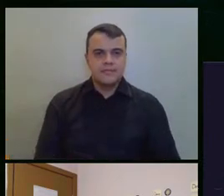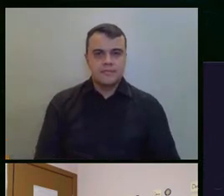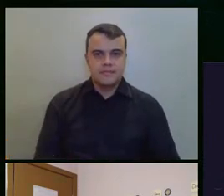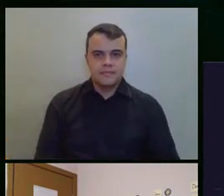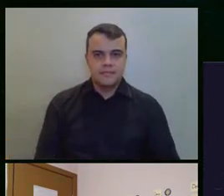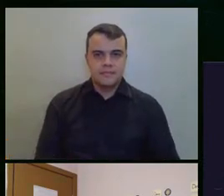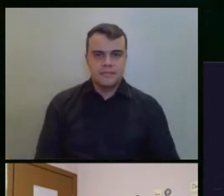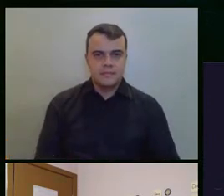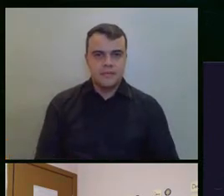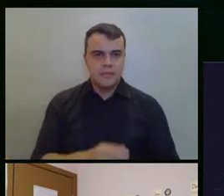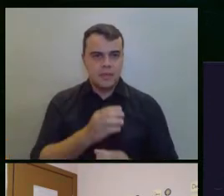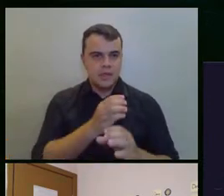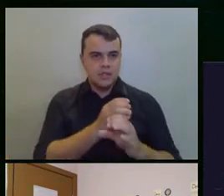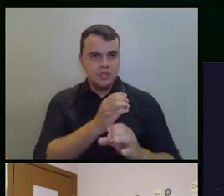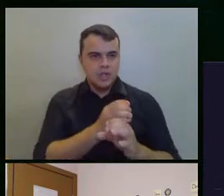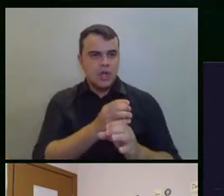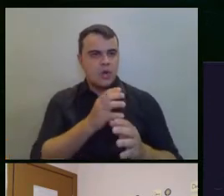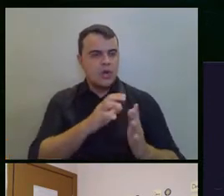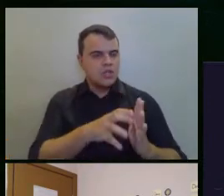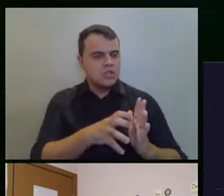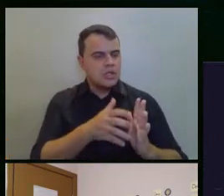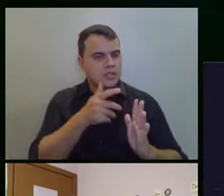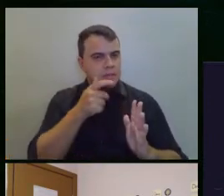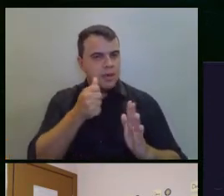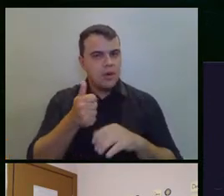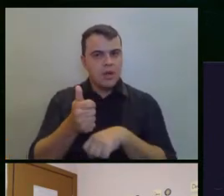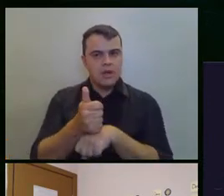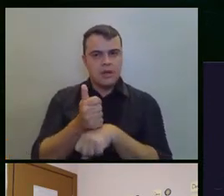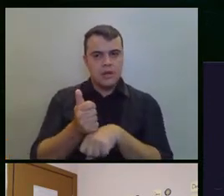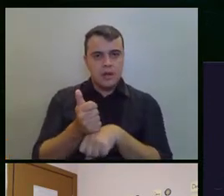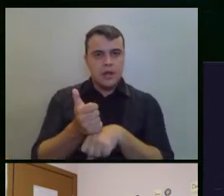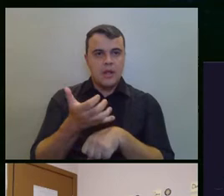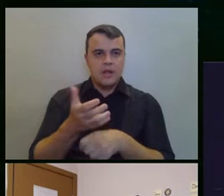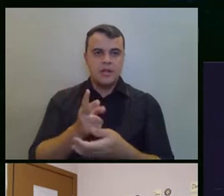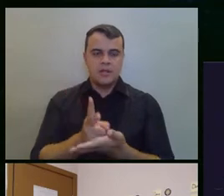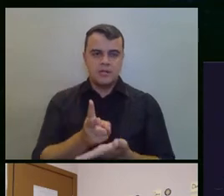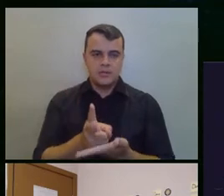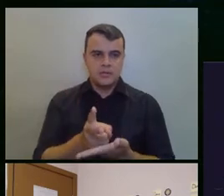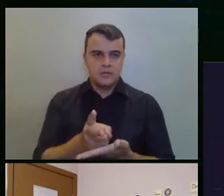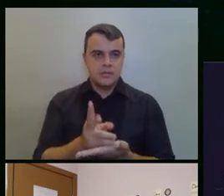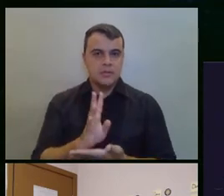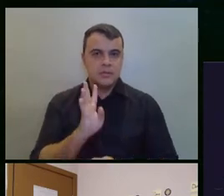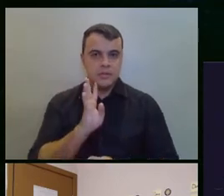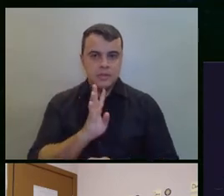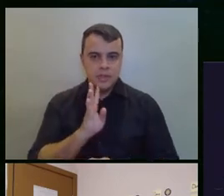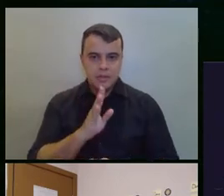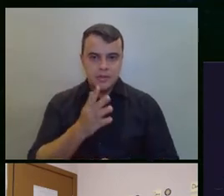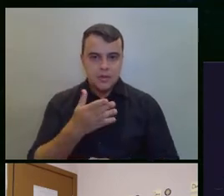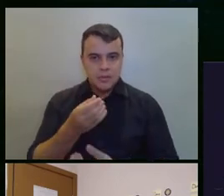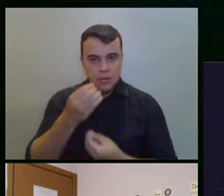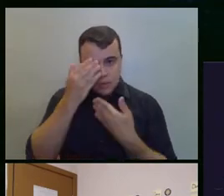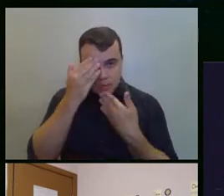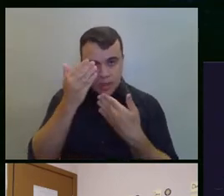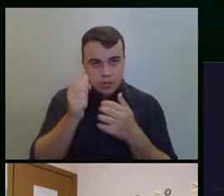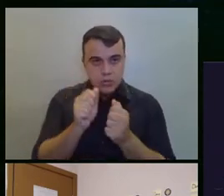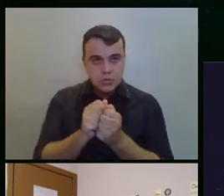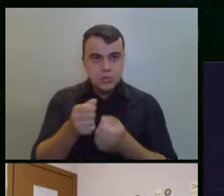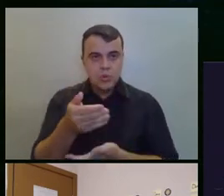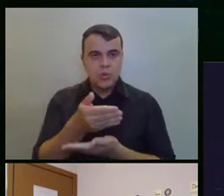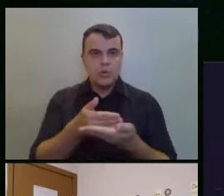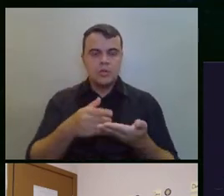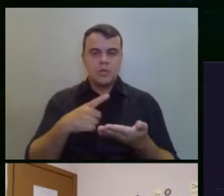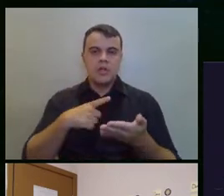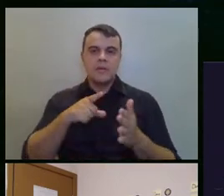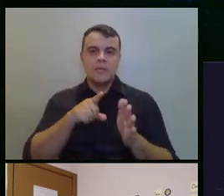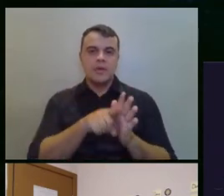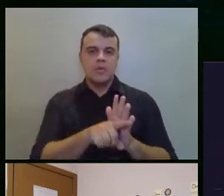pessoal que engenheiro de dados aqui ó melhorando a carreira Aí sim na hora demais galera obrigado aí por estarem compartilhando tem até